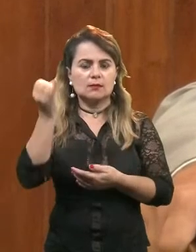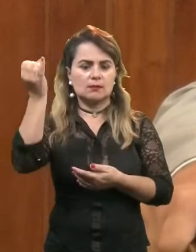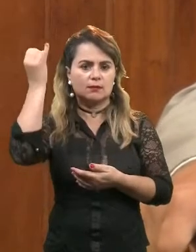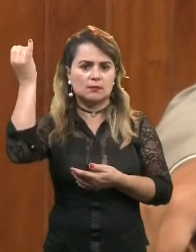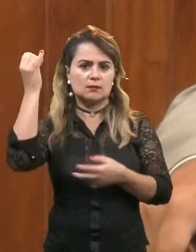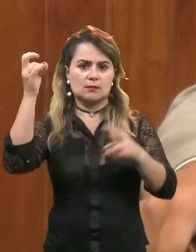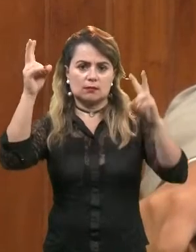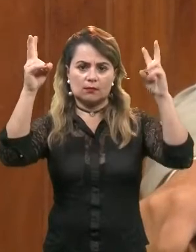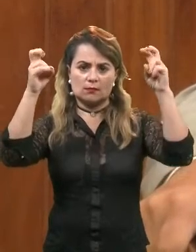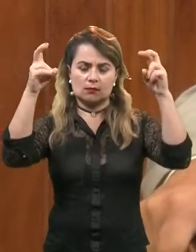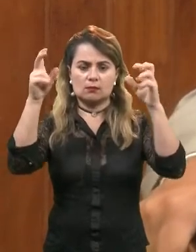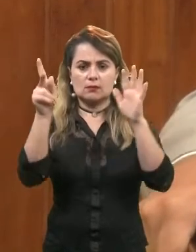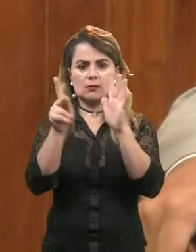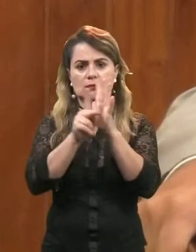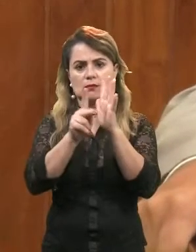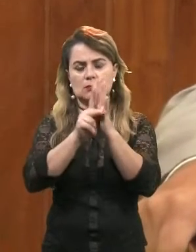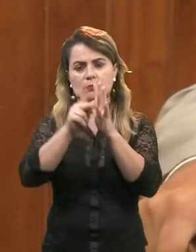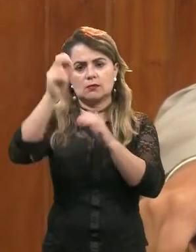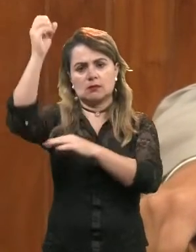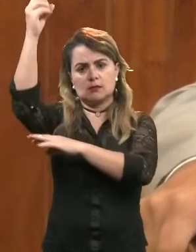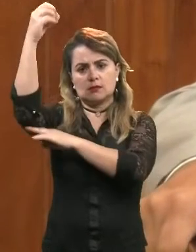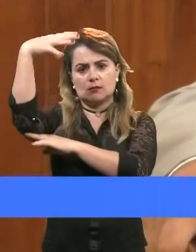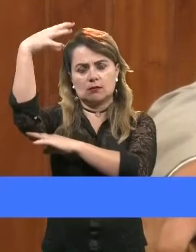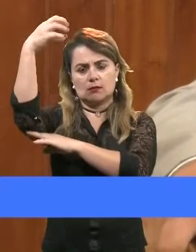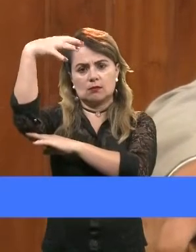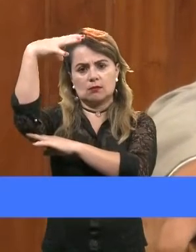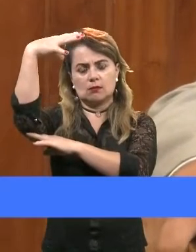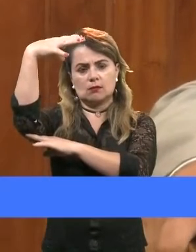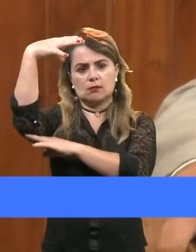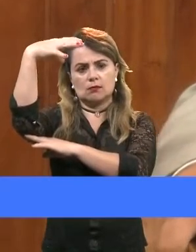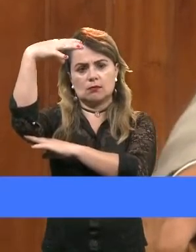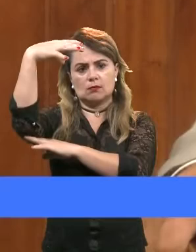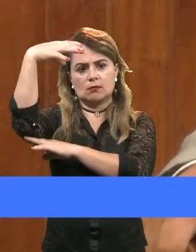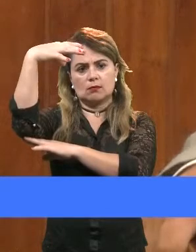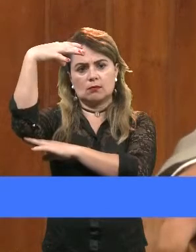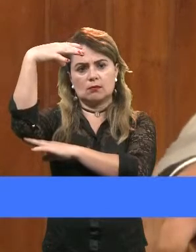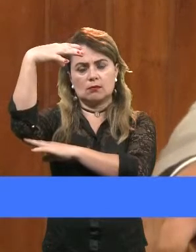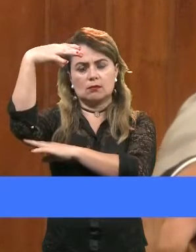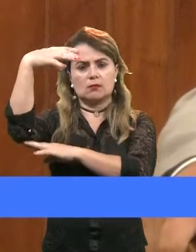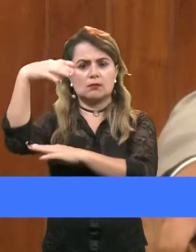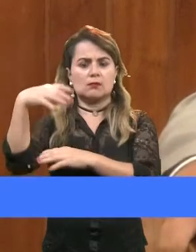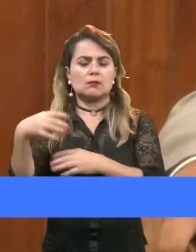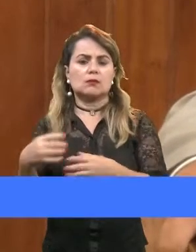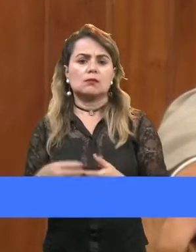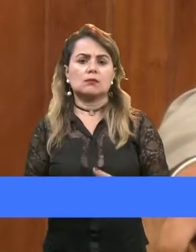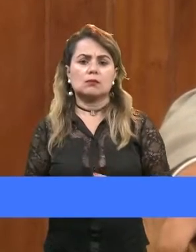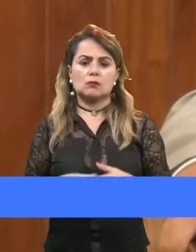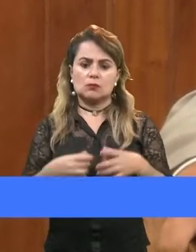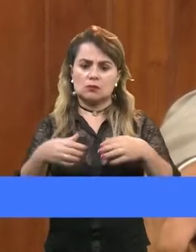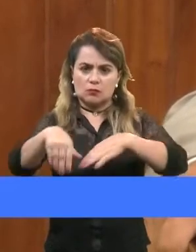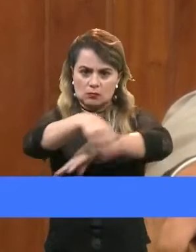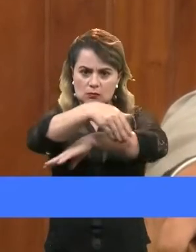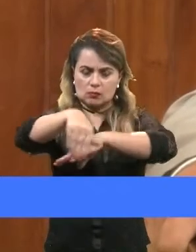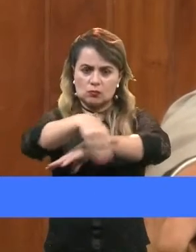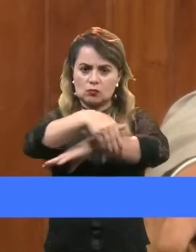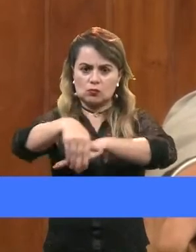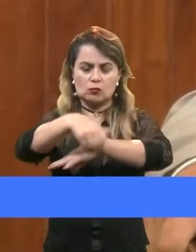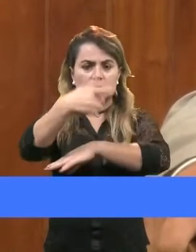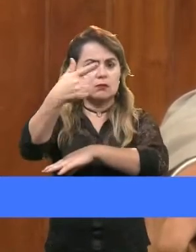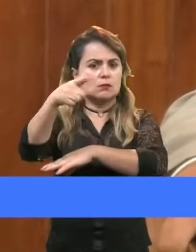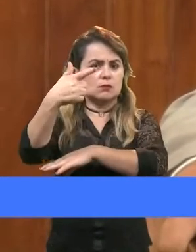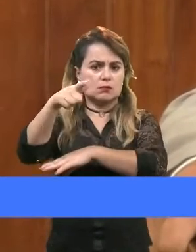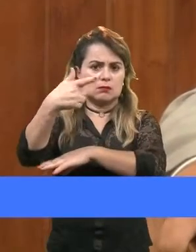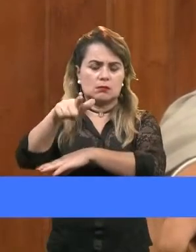de iluminação, de infraestrutura, que não existe ali naquela rua Alcibiades